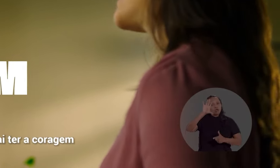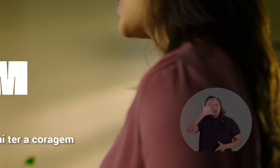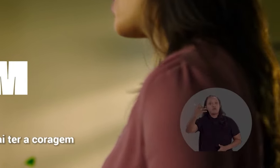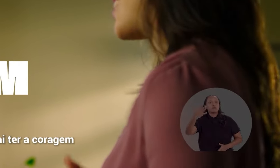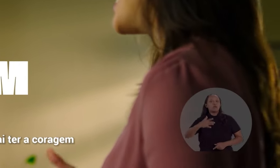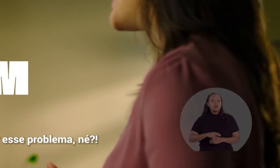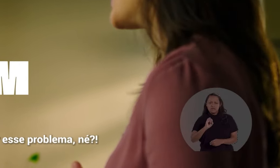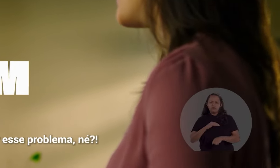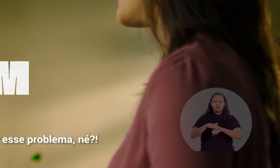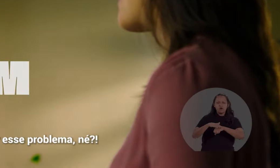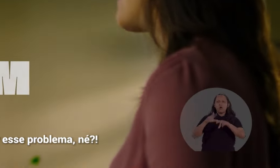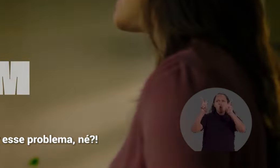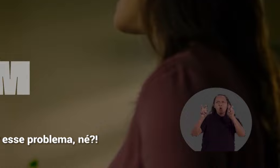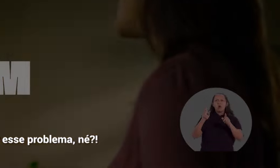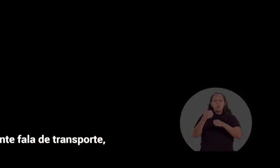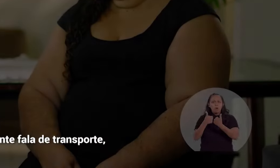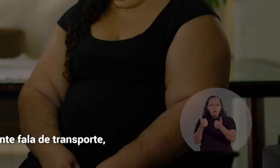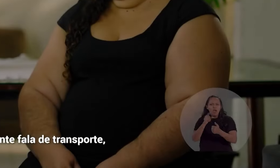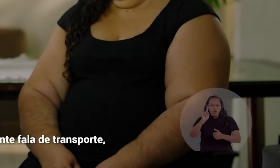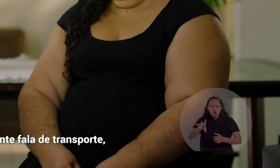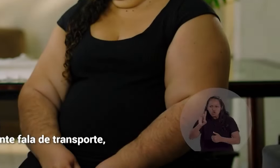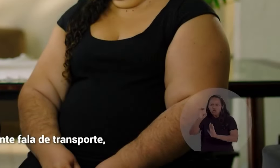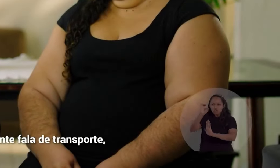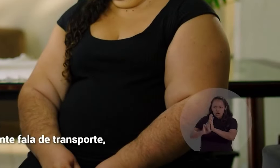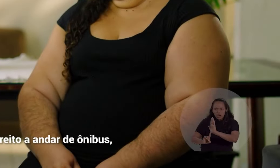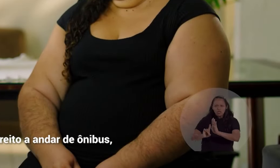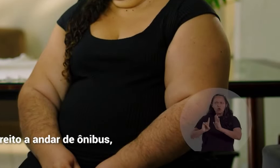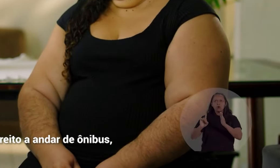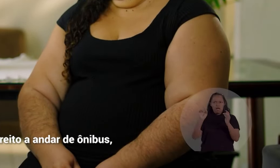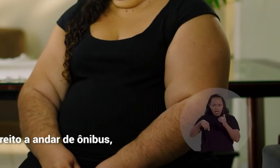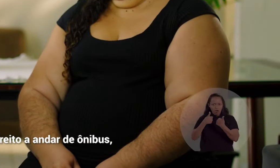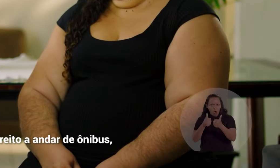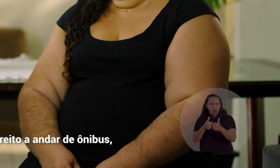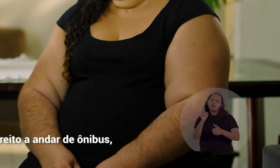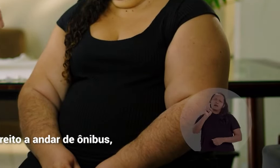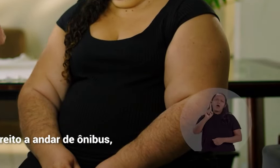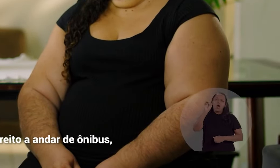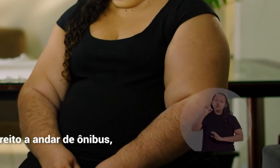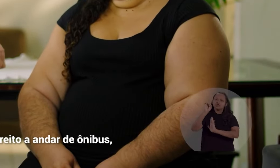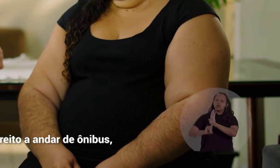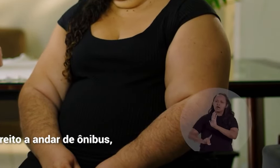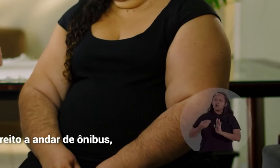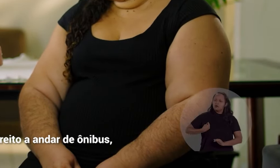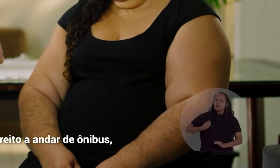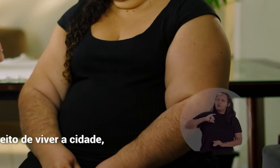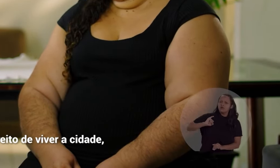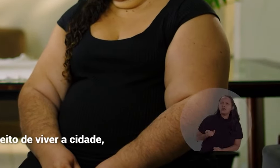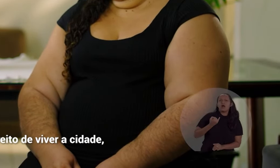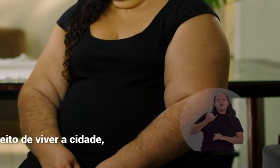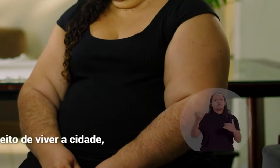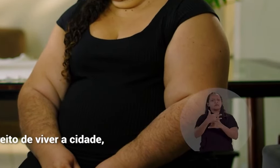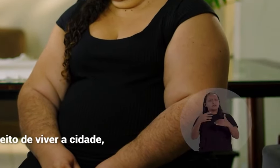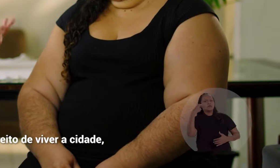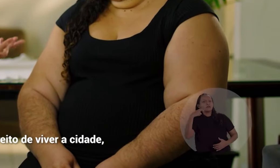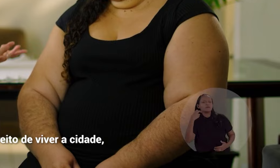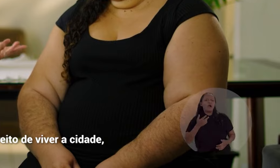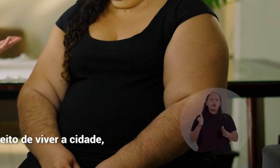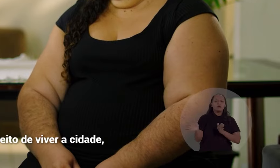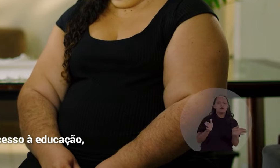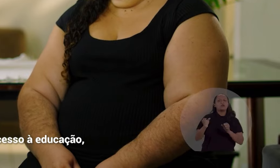única que vai ter a coragem de resolver esse problema, né? Quando a gente fala de transporte, não é sobre direito a andar de ônibus. É sobre o direito de